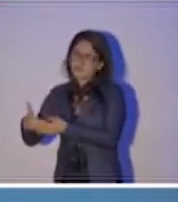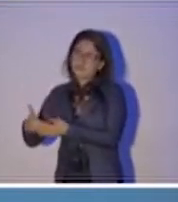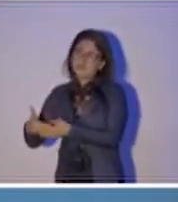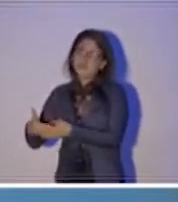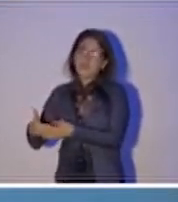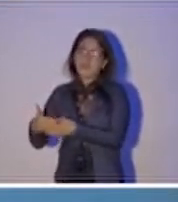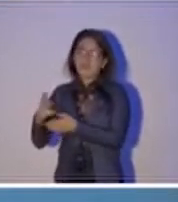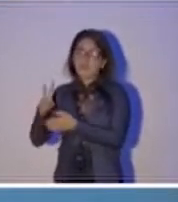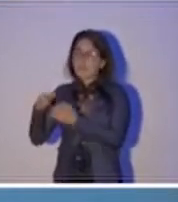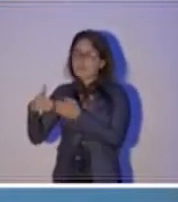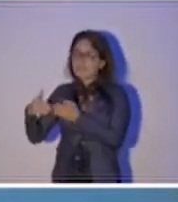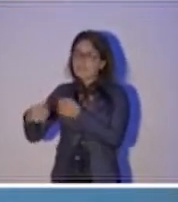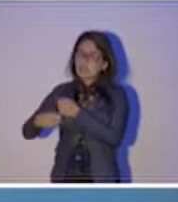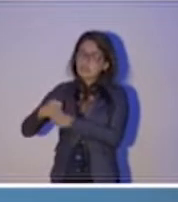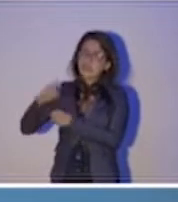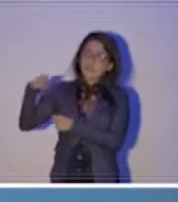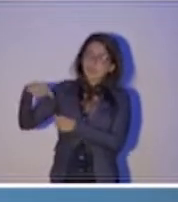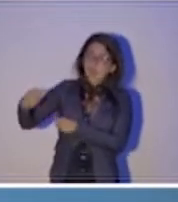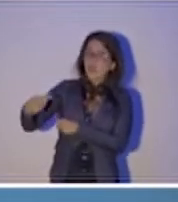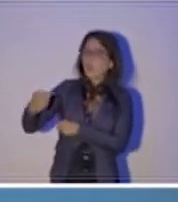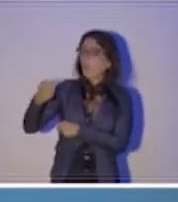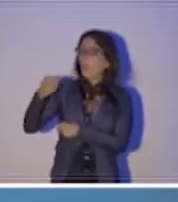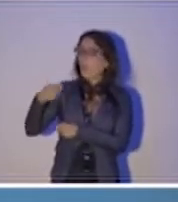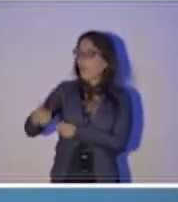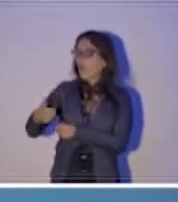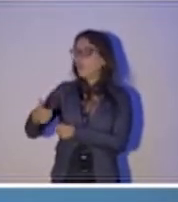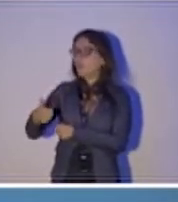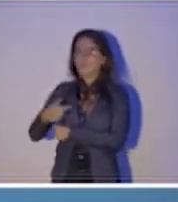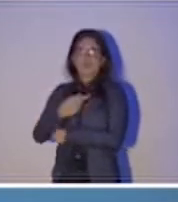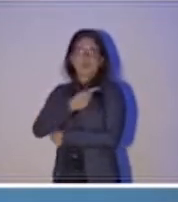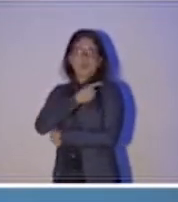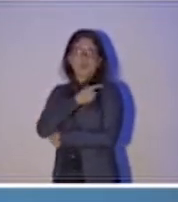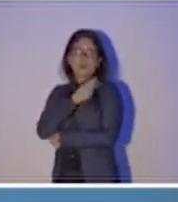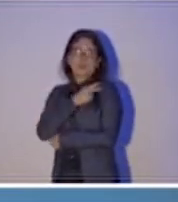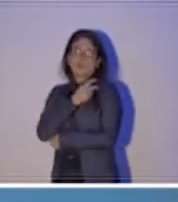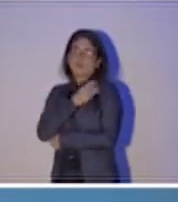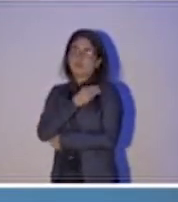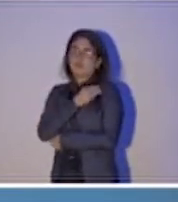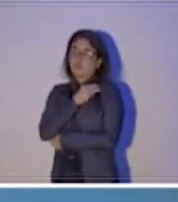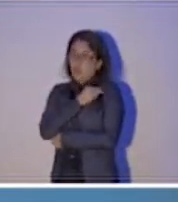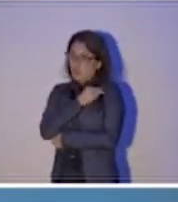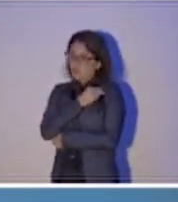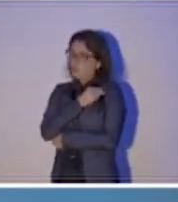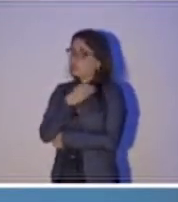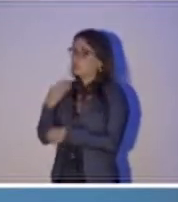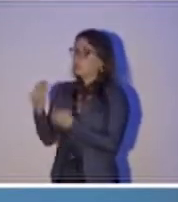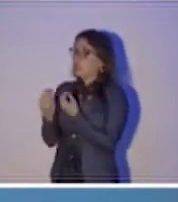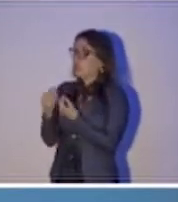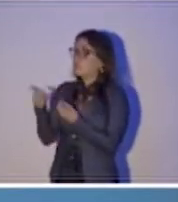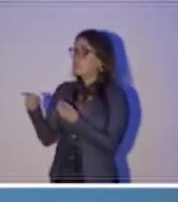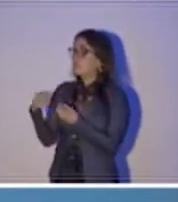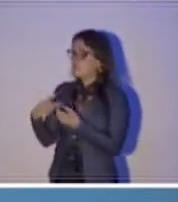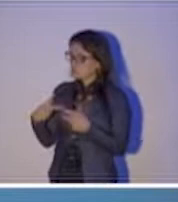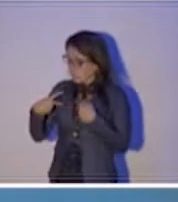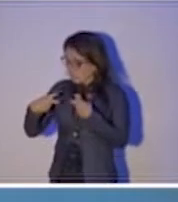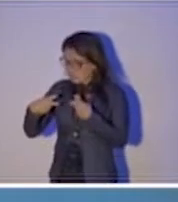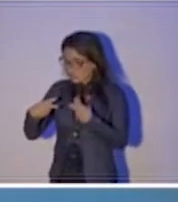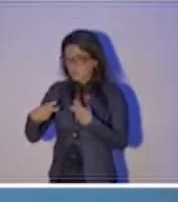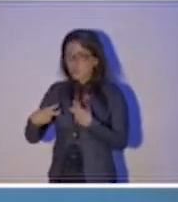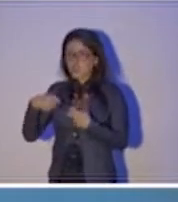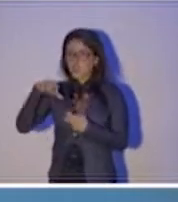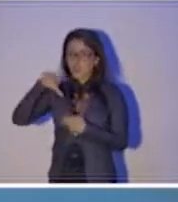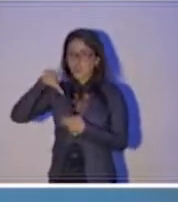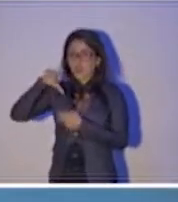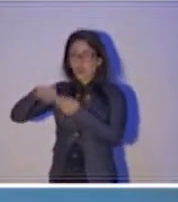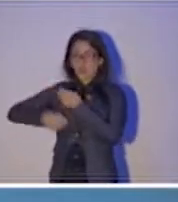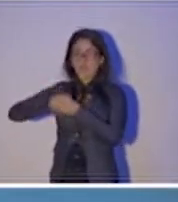ensino médio. Eu queria que vocês contassem para essa galera que está aí como é que vocês se veem depois desses 9 anos no ensino fundamental